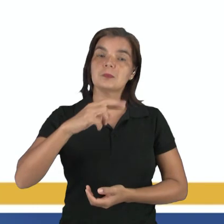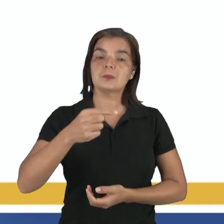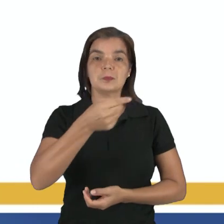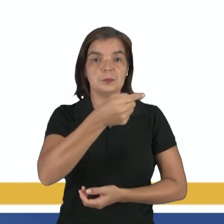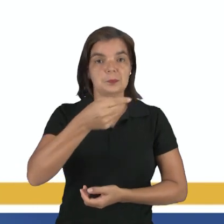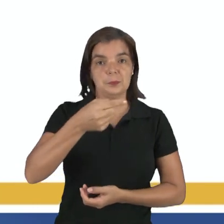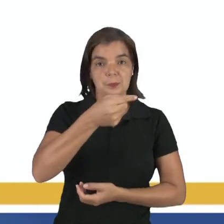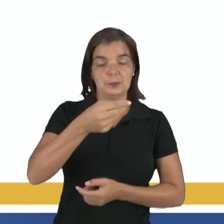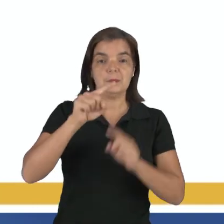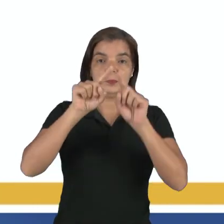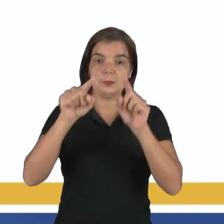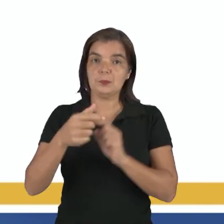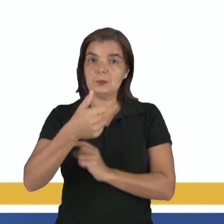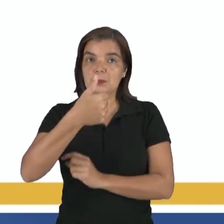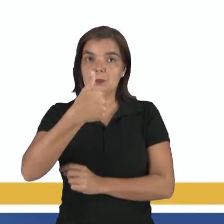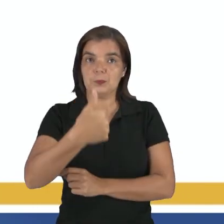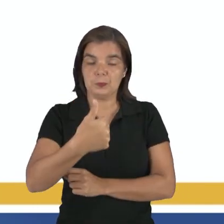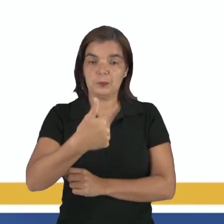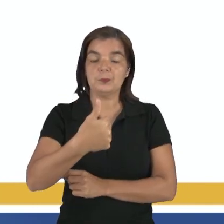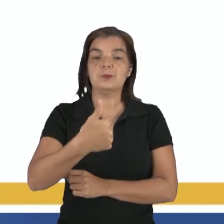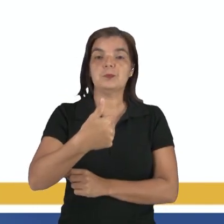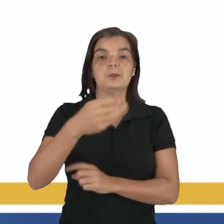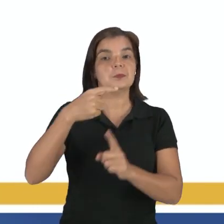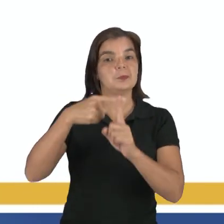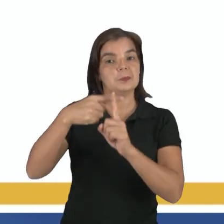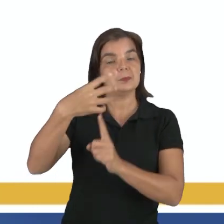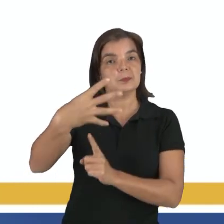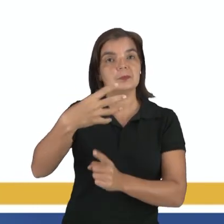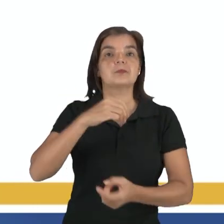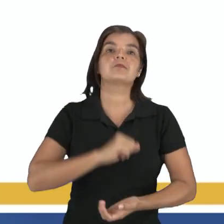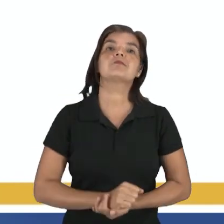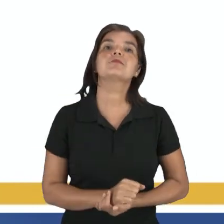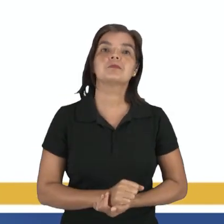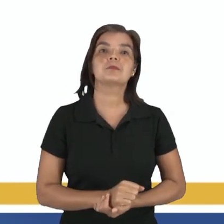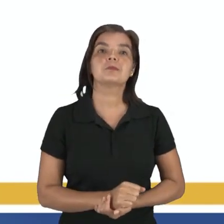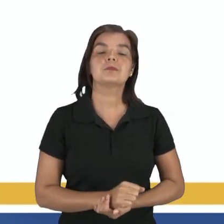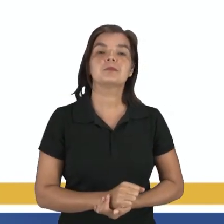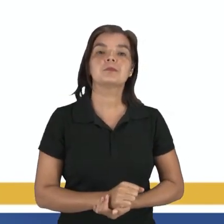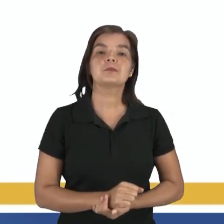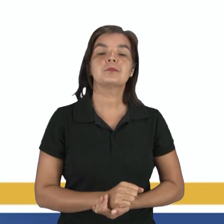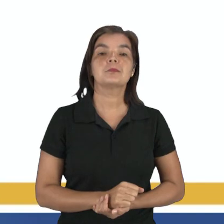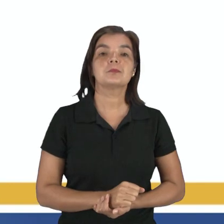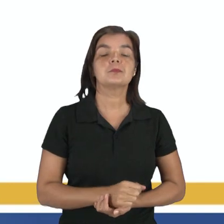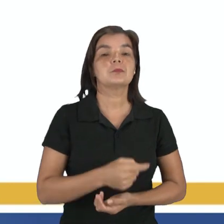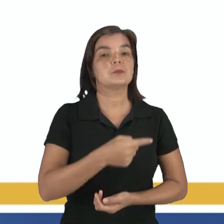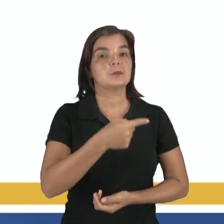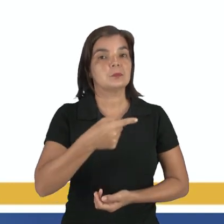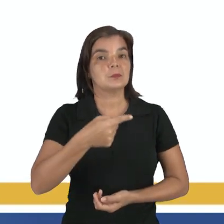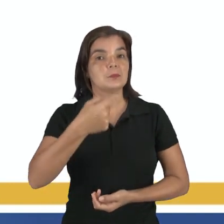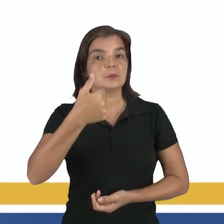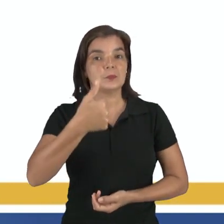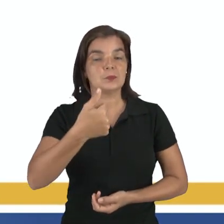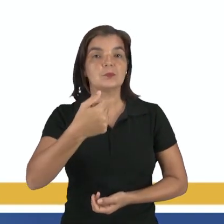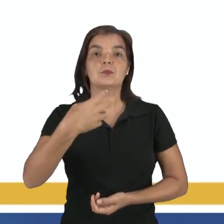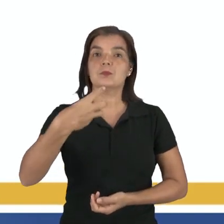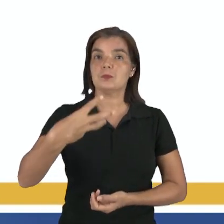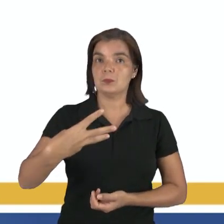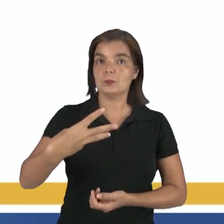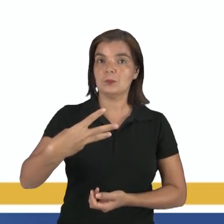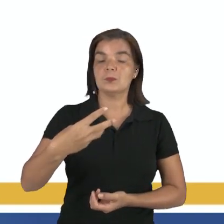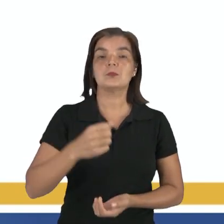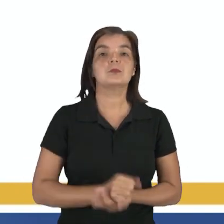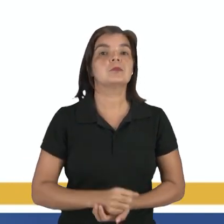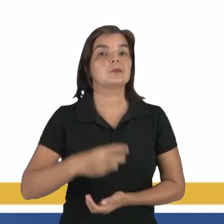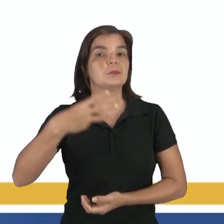Y é igual a menos 1 mais 4. Menos 1 mais 4, 3. Então, meu